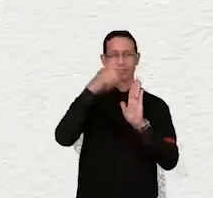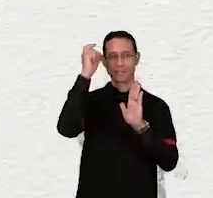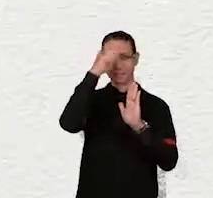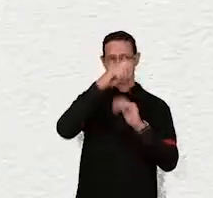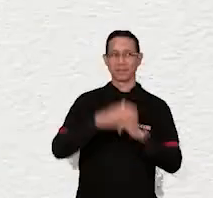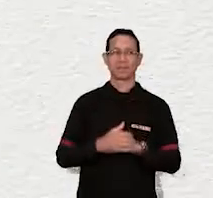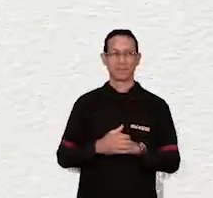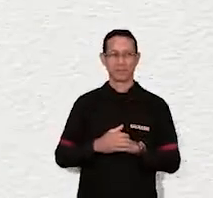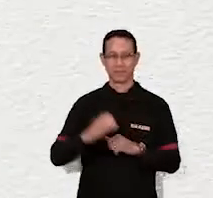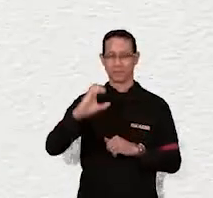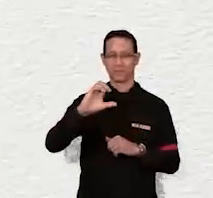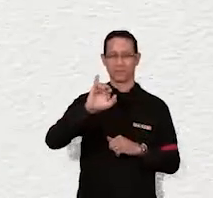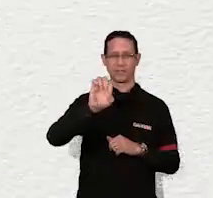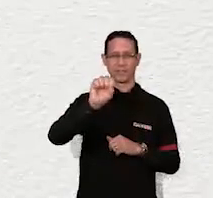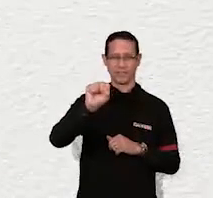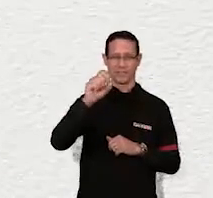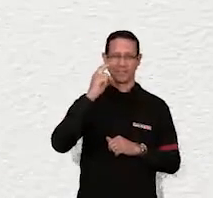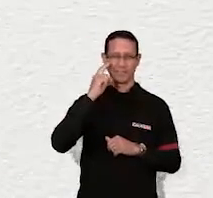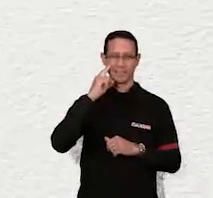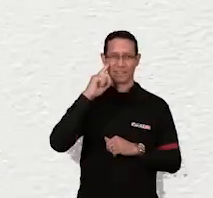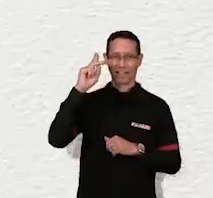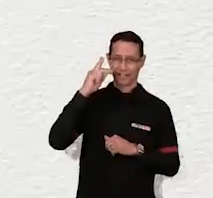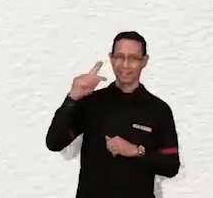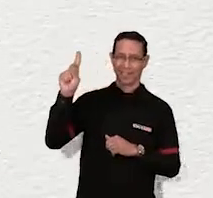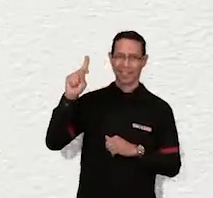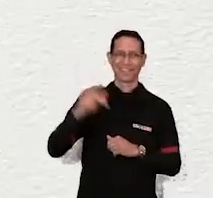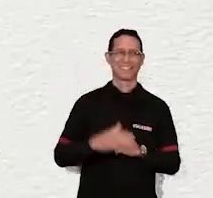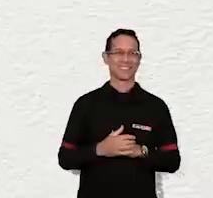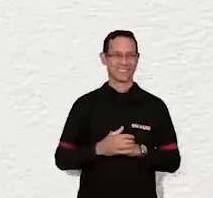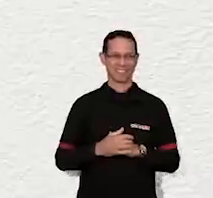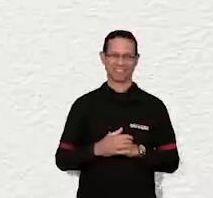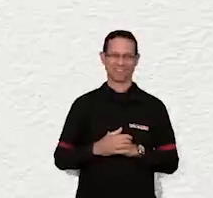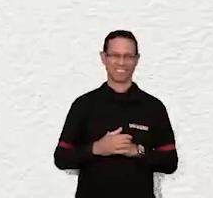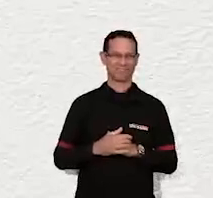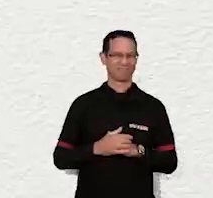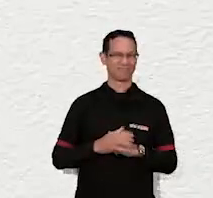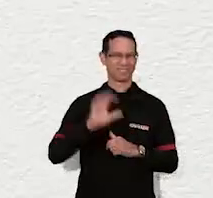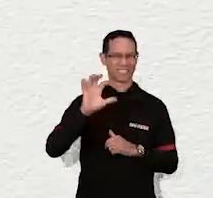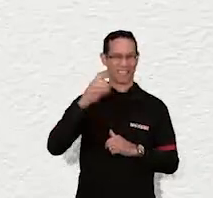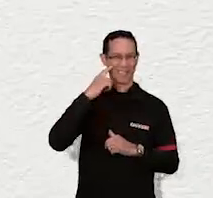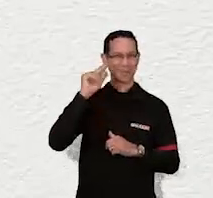Aqui a mão da Cris, essa foto é dela, essa coisa bem nojenta.